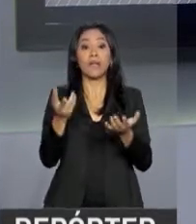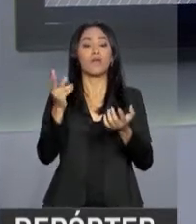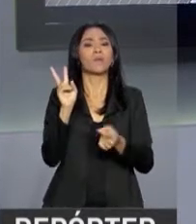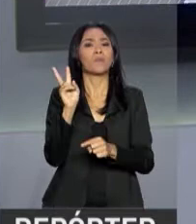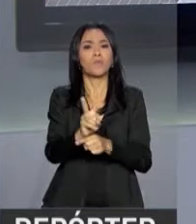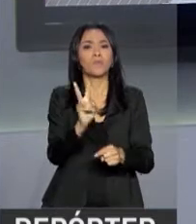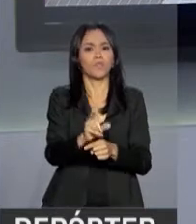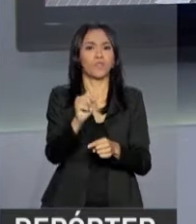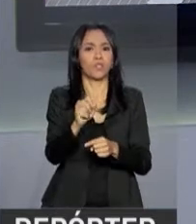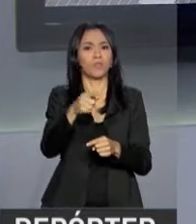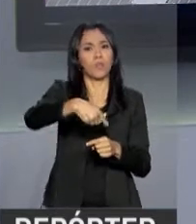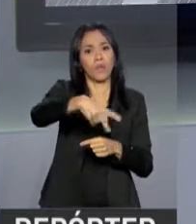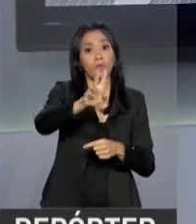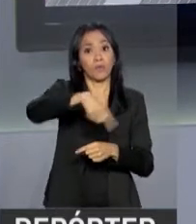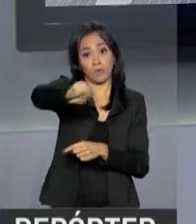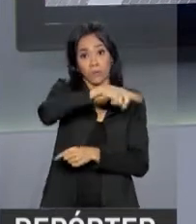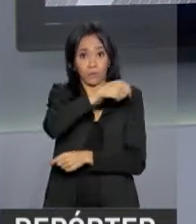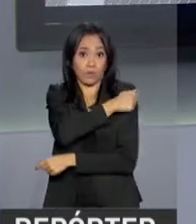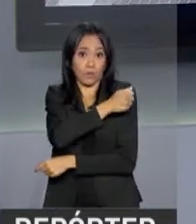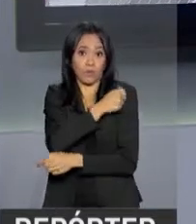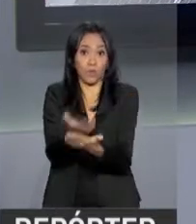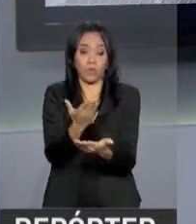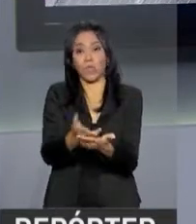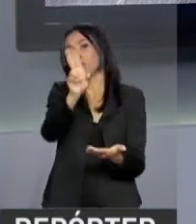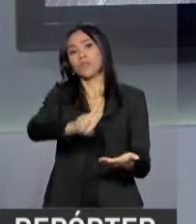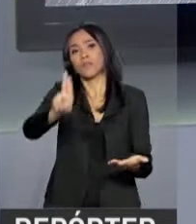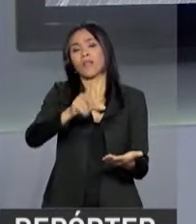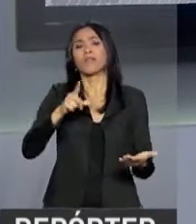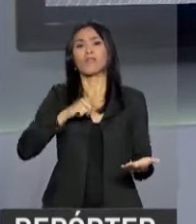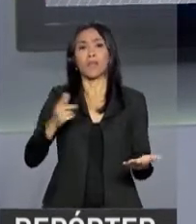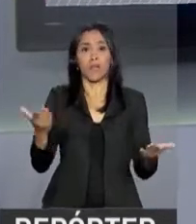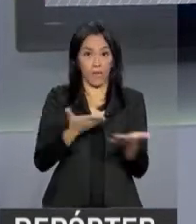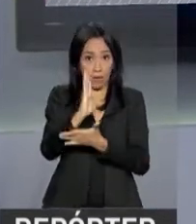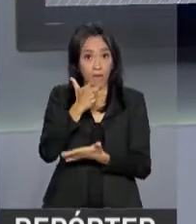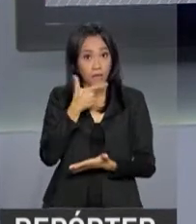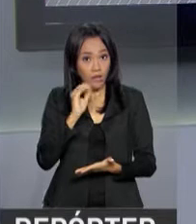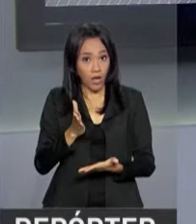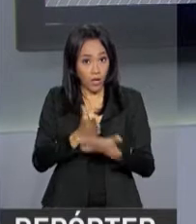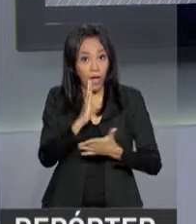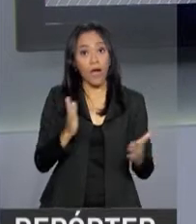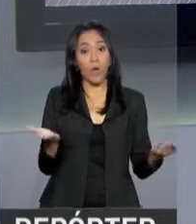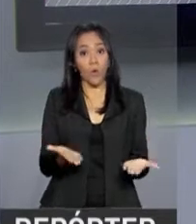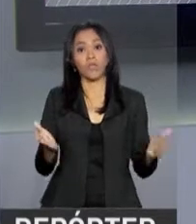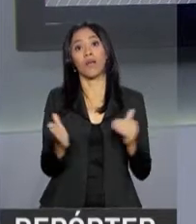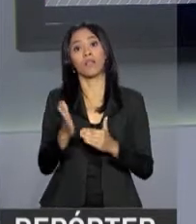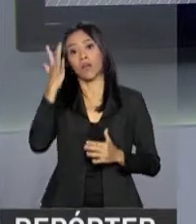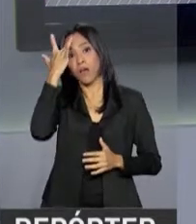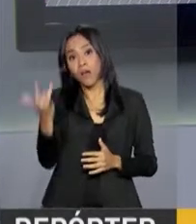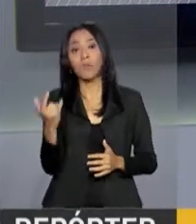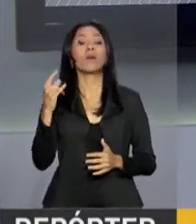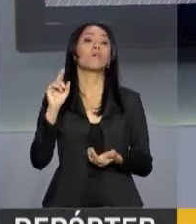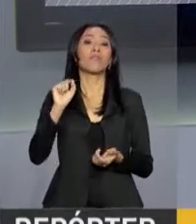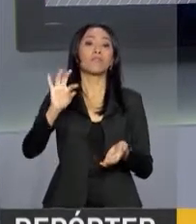em universidades privadas os aprovados terão entre amanhã e quinta feira para fazer a complementação da inscrição no